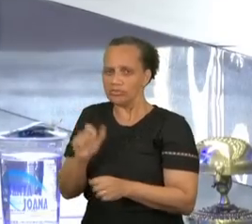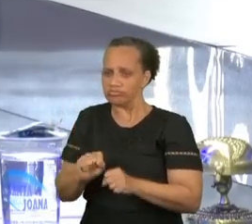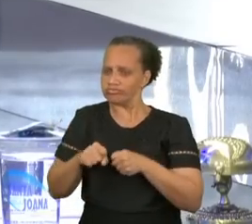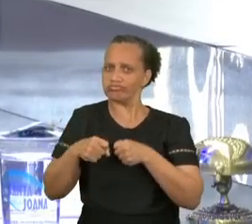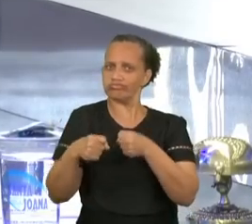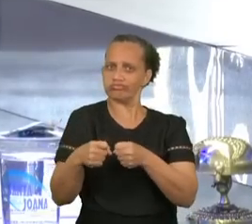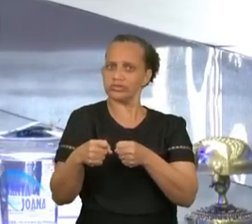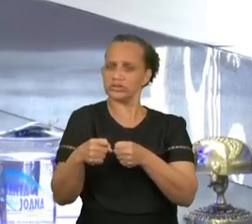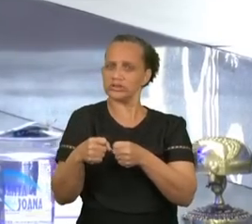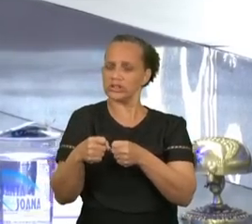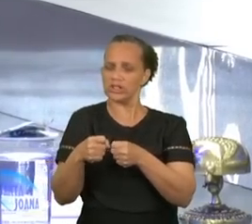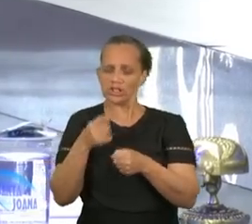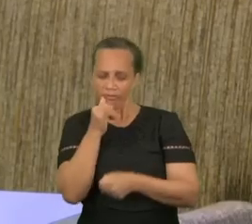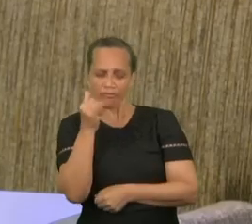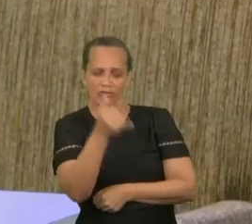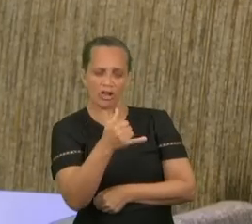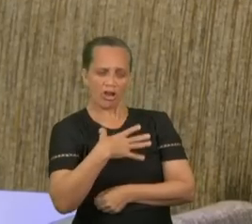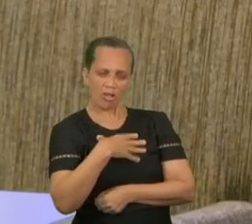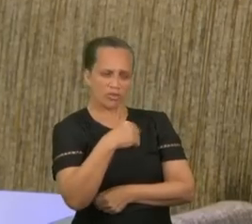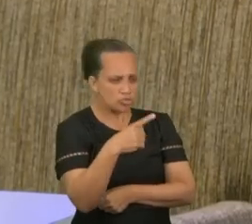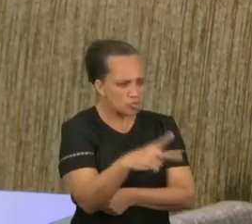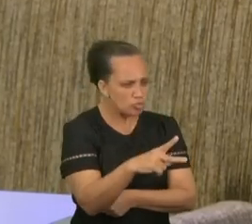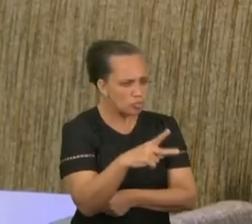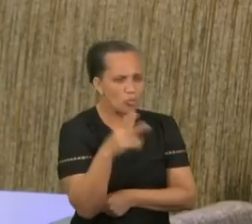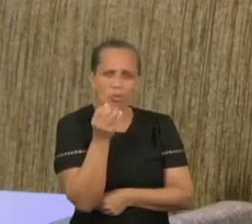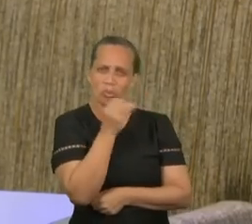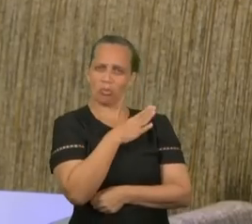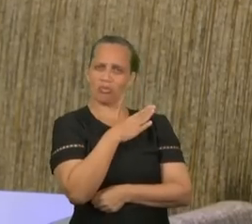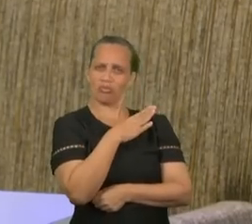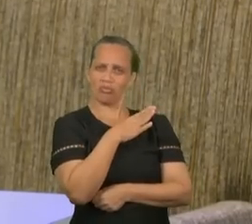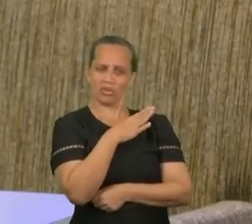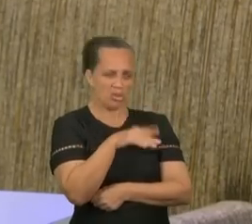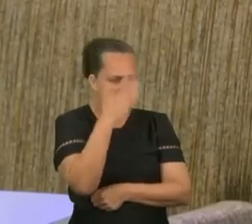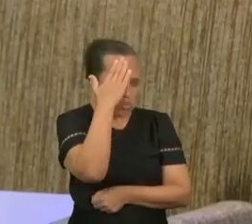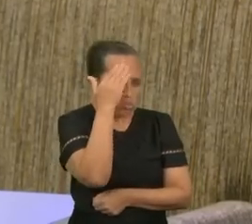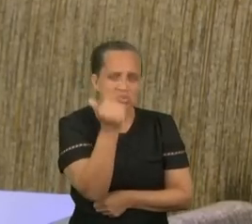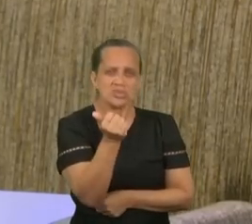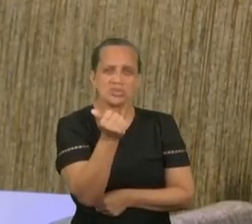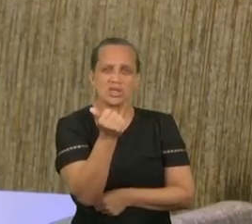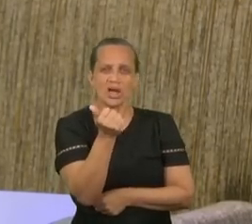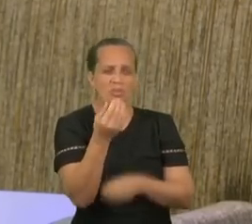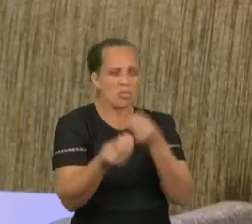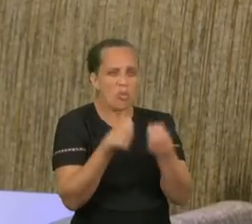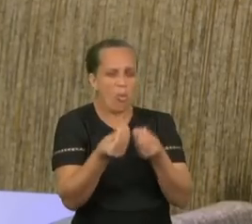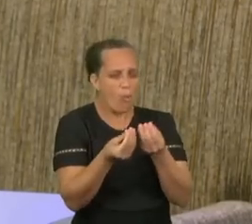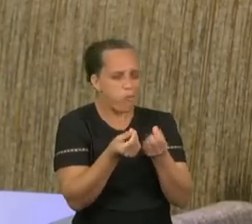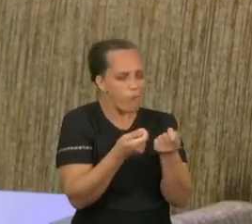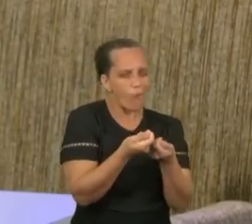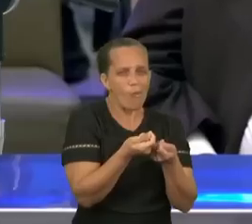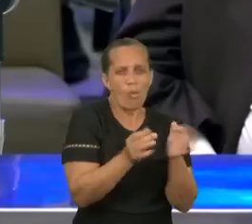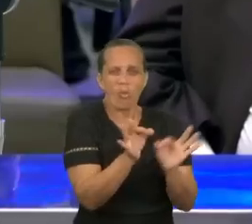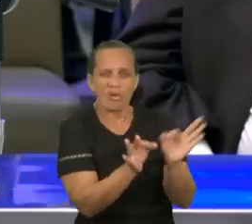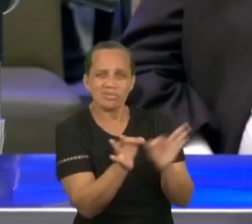é uma parábola de dizer assim meu filho tu és muito novo tu não sabes ainda geria administrar